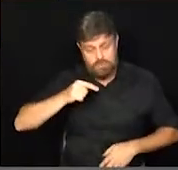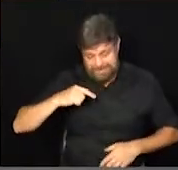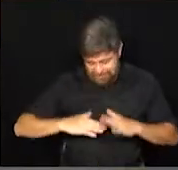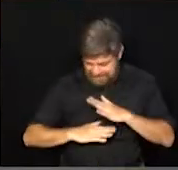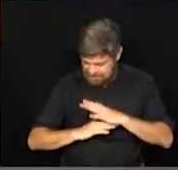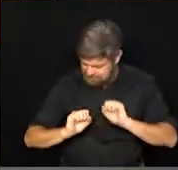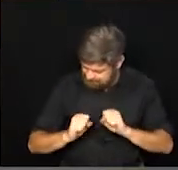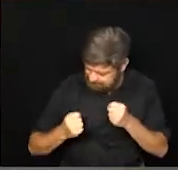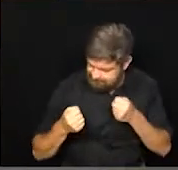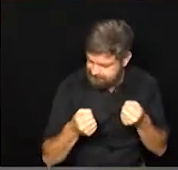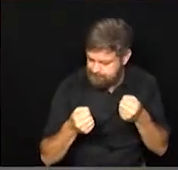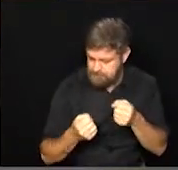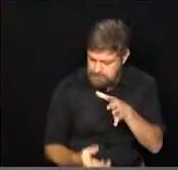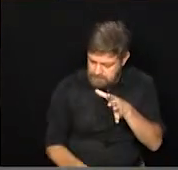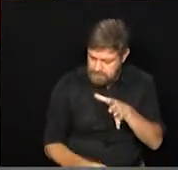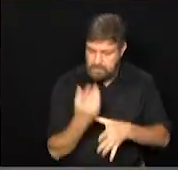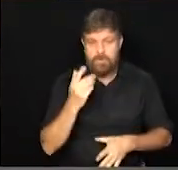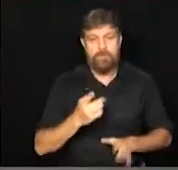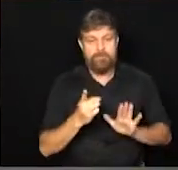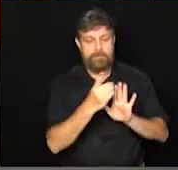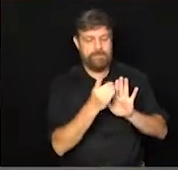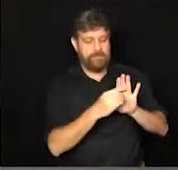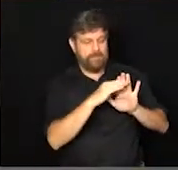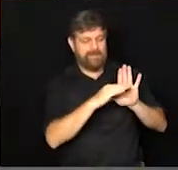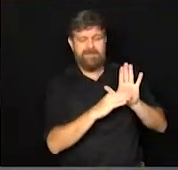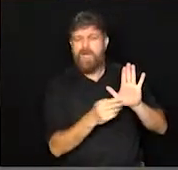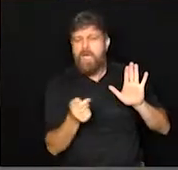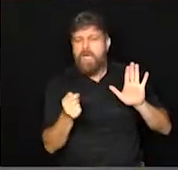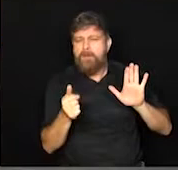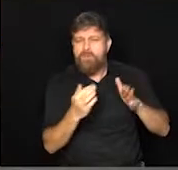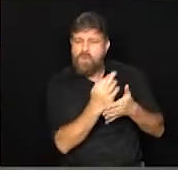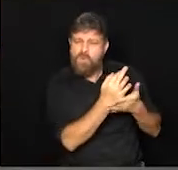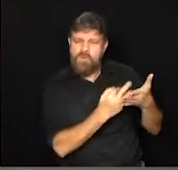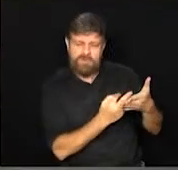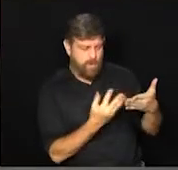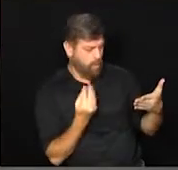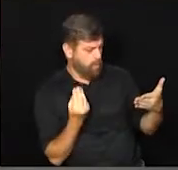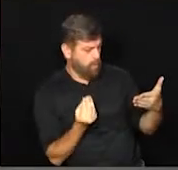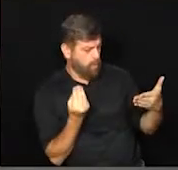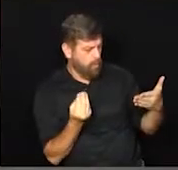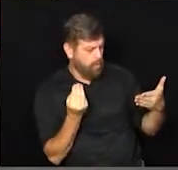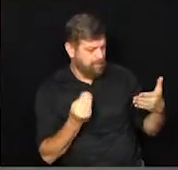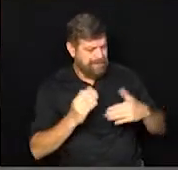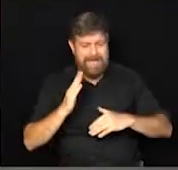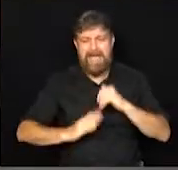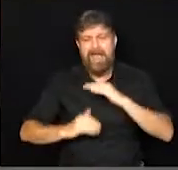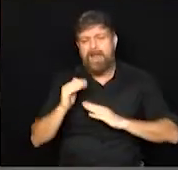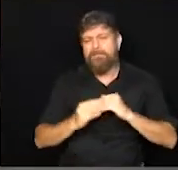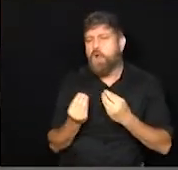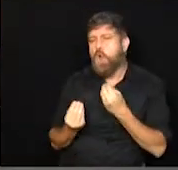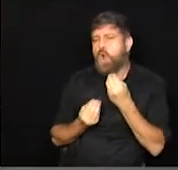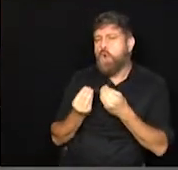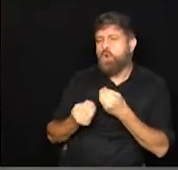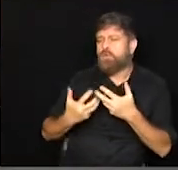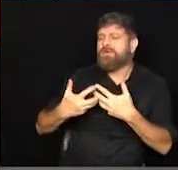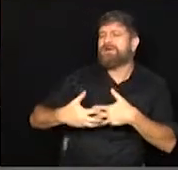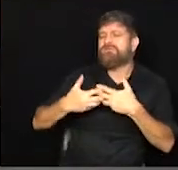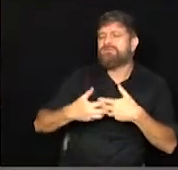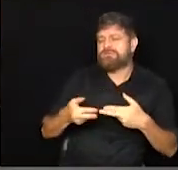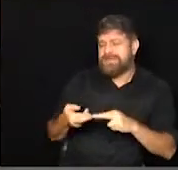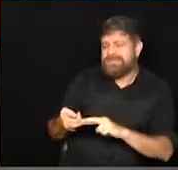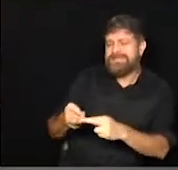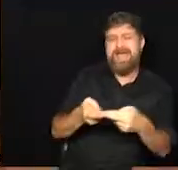E esse decreto diz muito pouco sobre o funcionamento no concreto, sobre como é que vai funcionar essa rede,